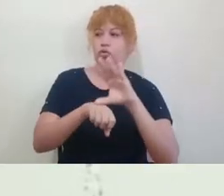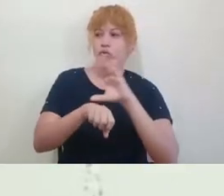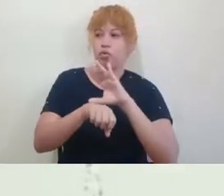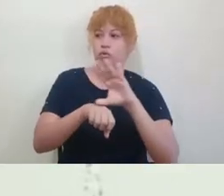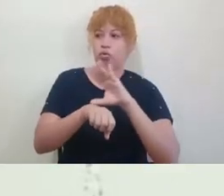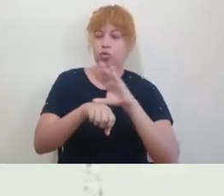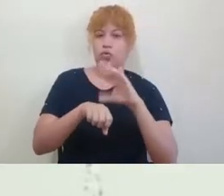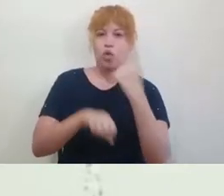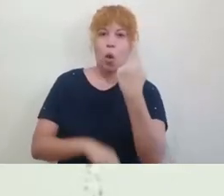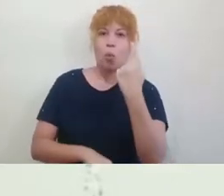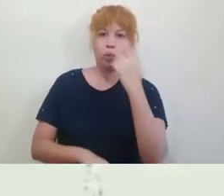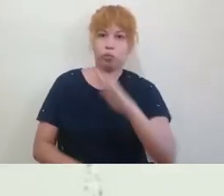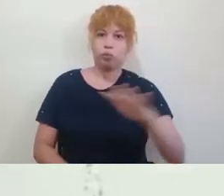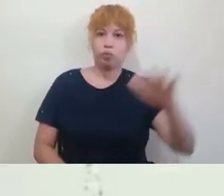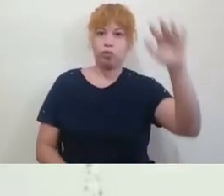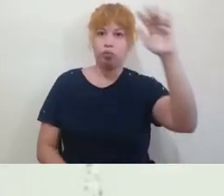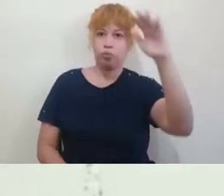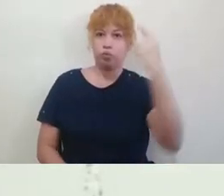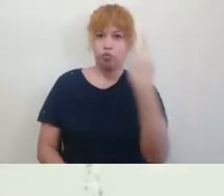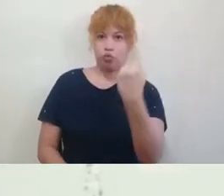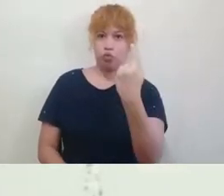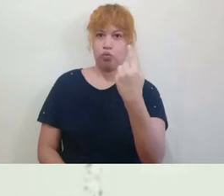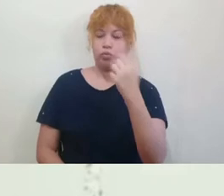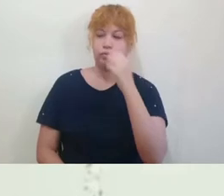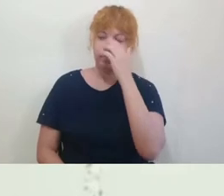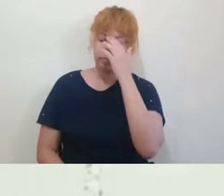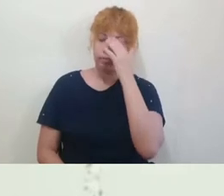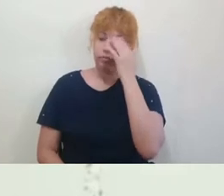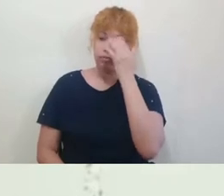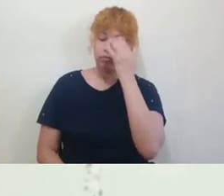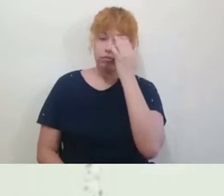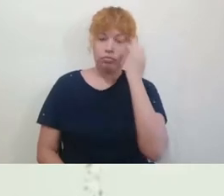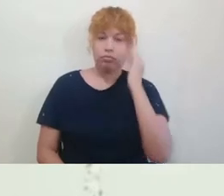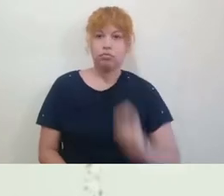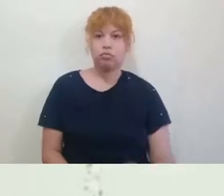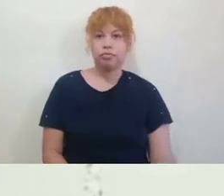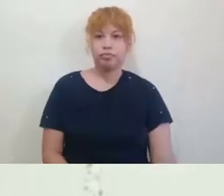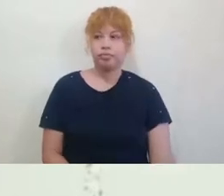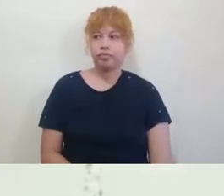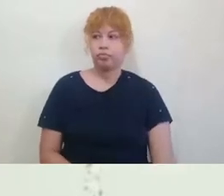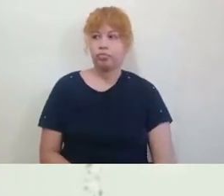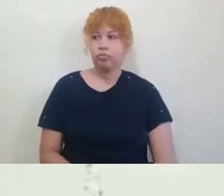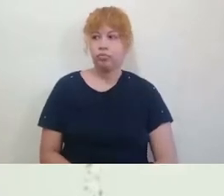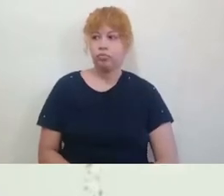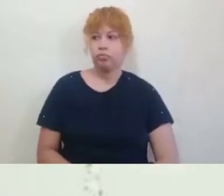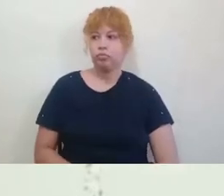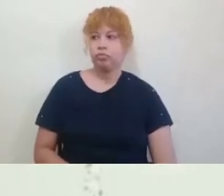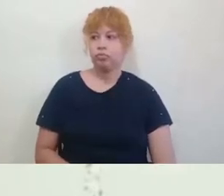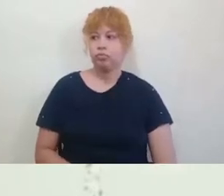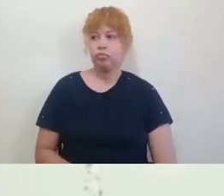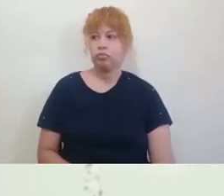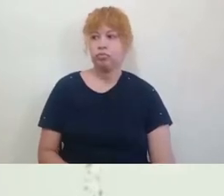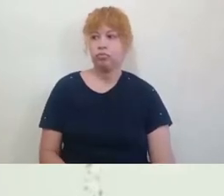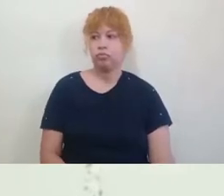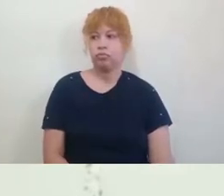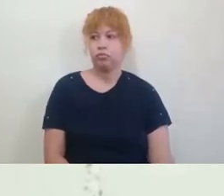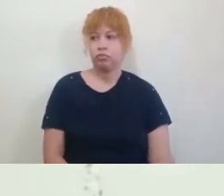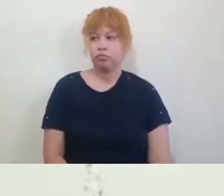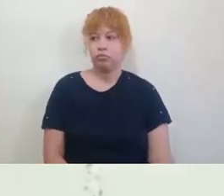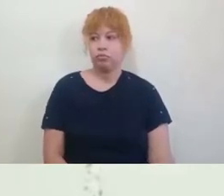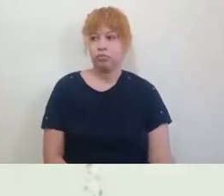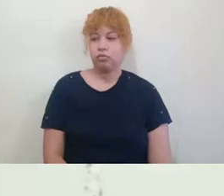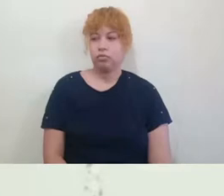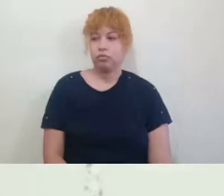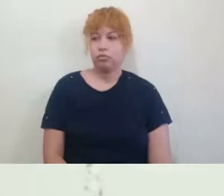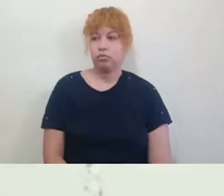sustentável, além de colocar todo o meu conhecimento científico a serviço do conforto e do desenvolvimento da